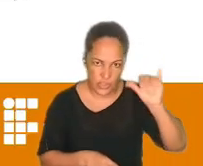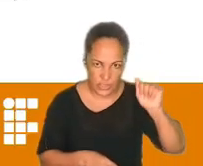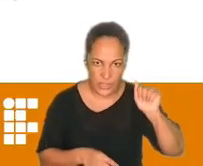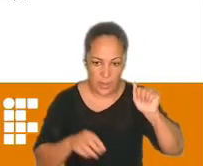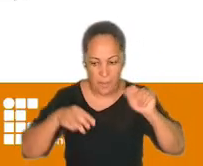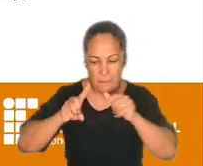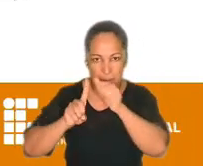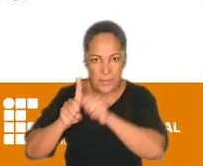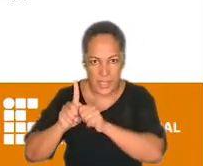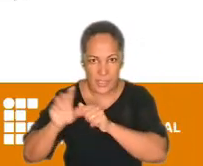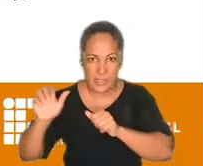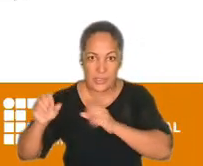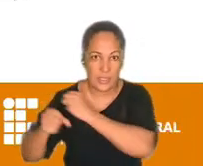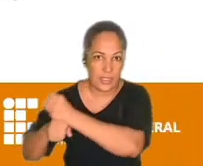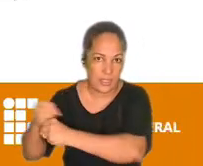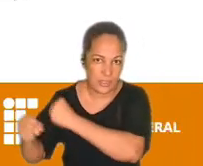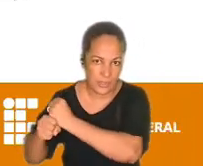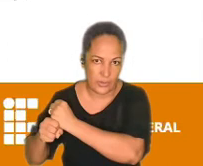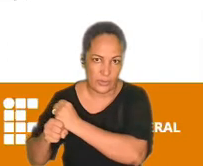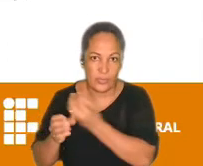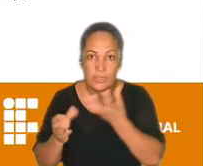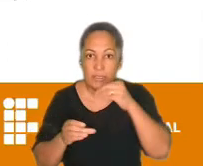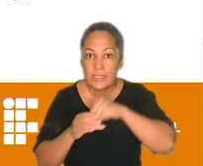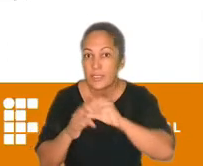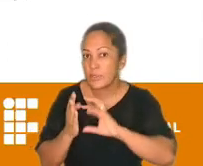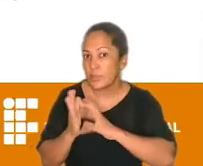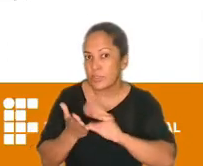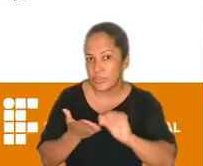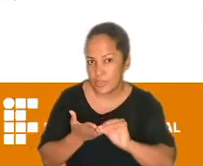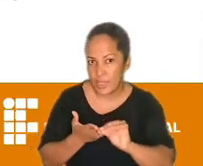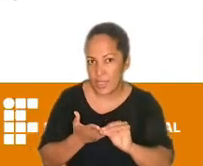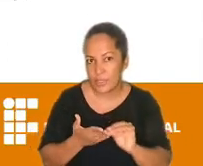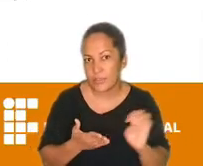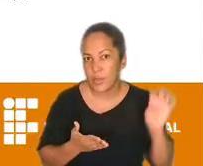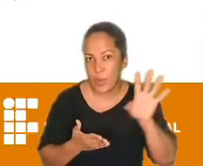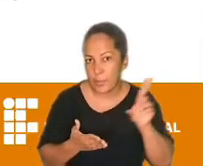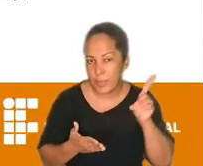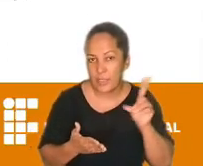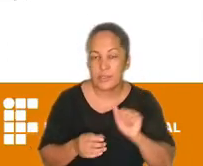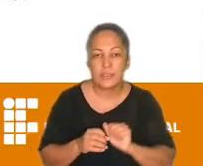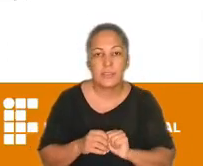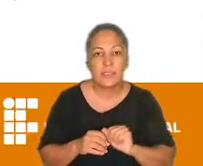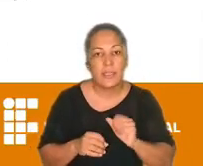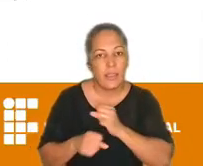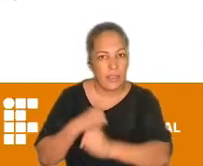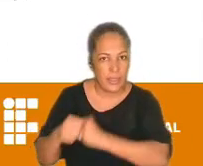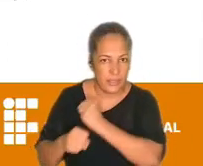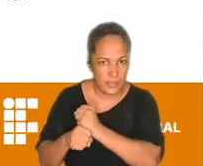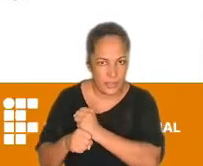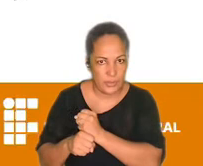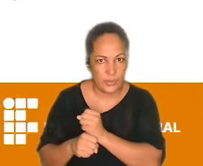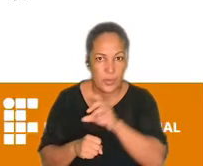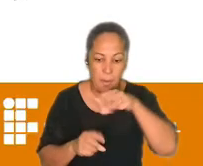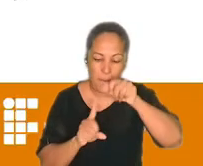No banco de dados, tá? Ele segue o padrão americano, que é ano, mês e dia, tá